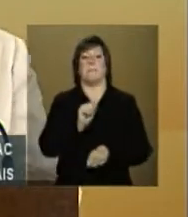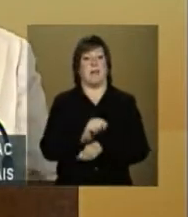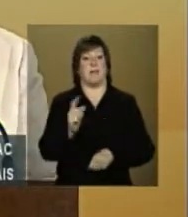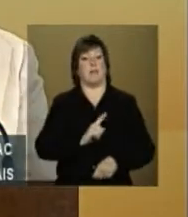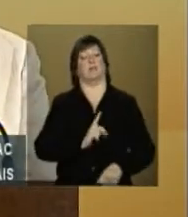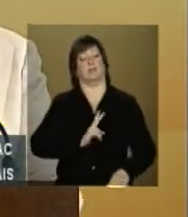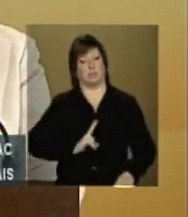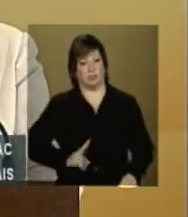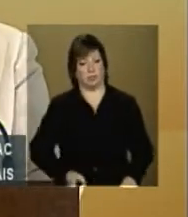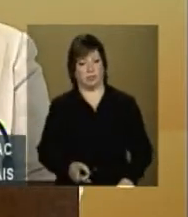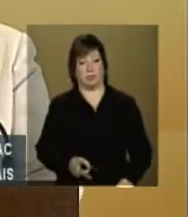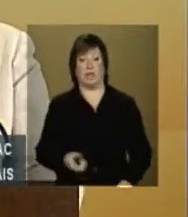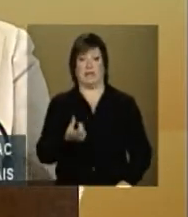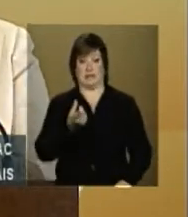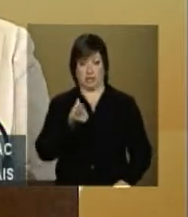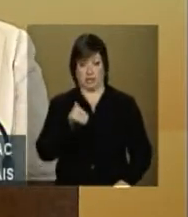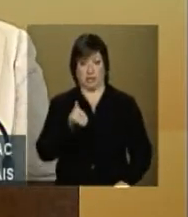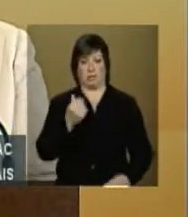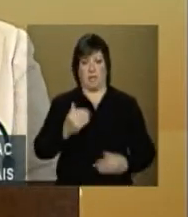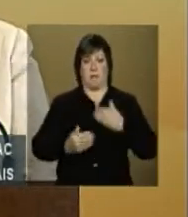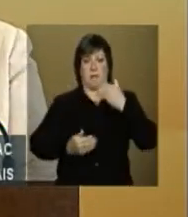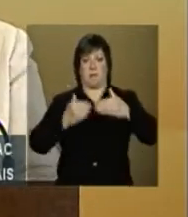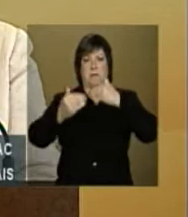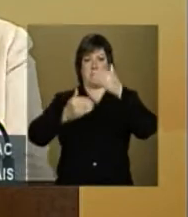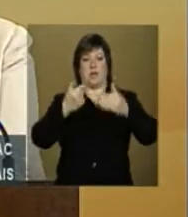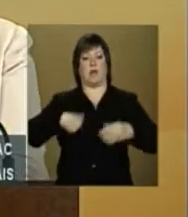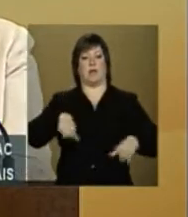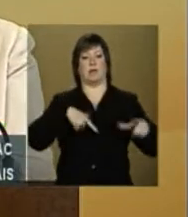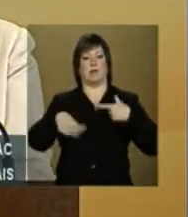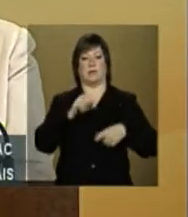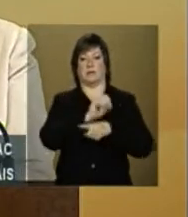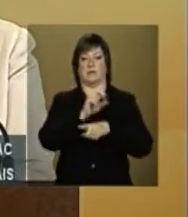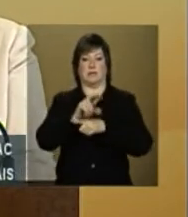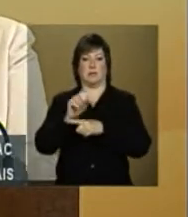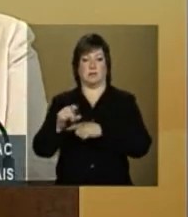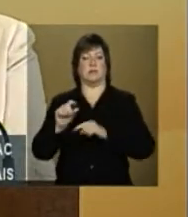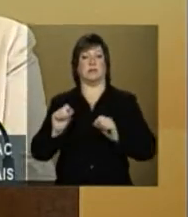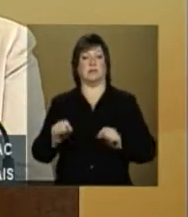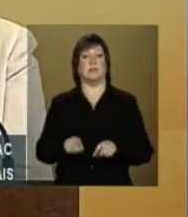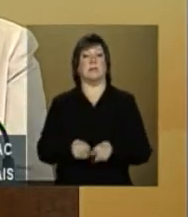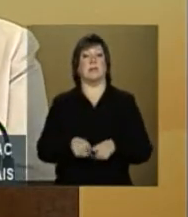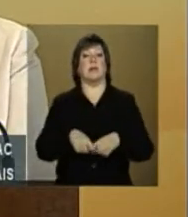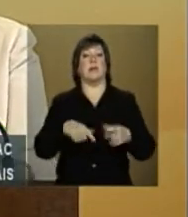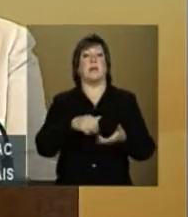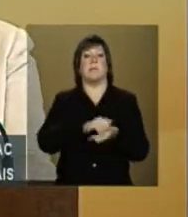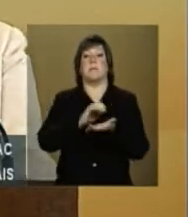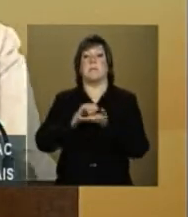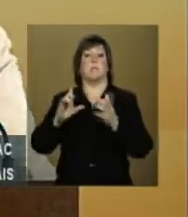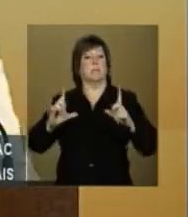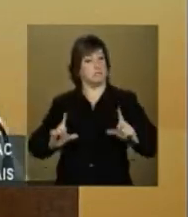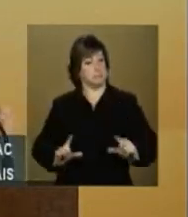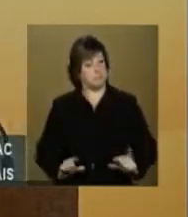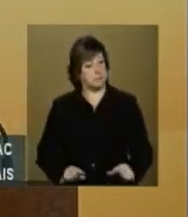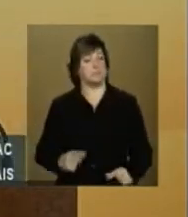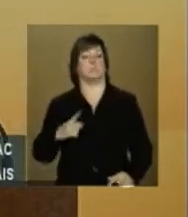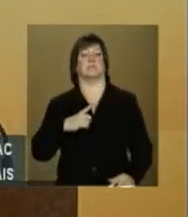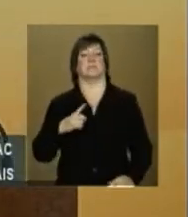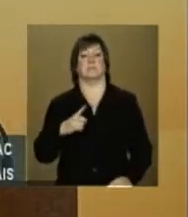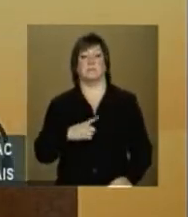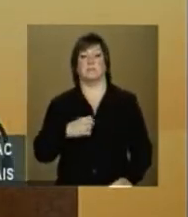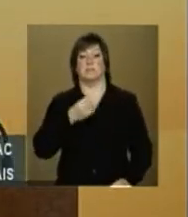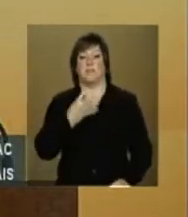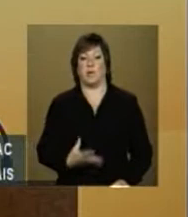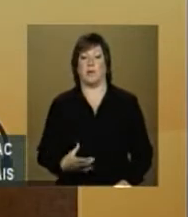termos a nossa renda crescendo e o nosso emprego, desemprego diminuindo. Aliás, nós temos atingido